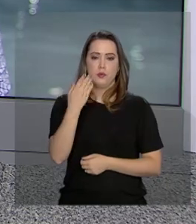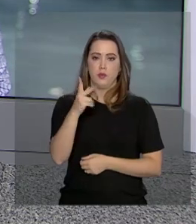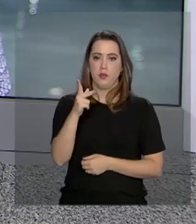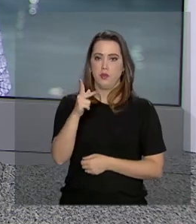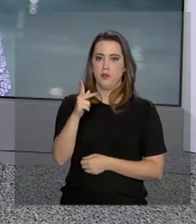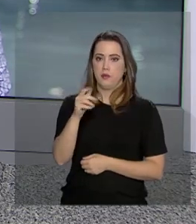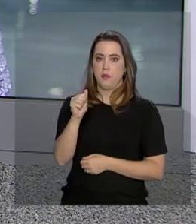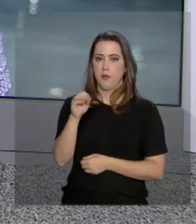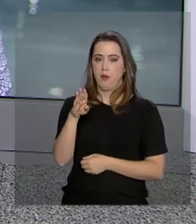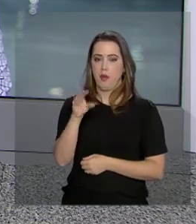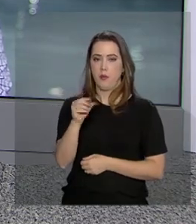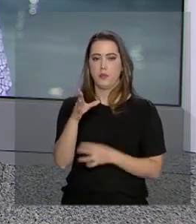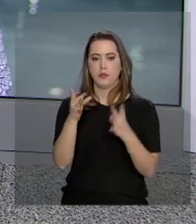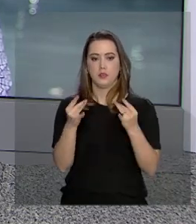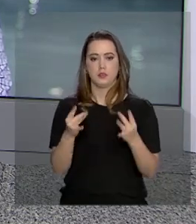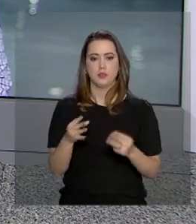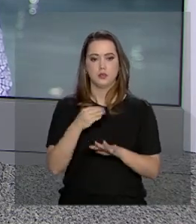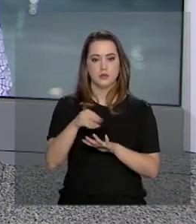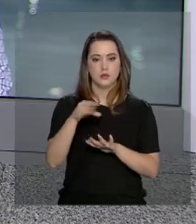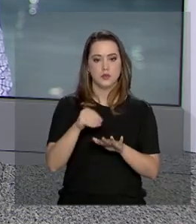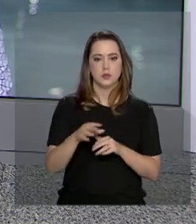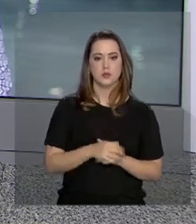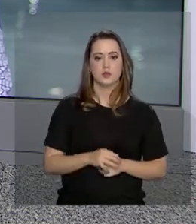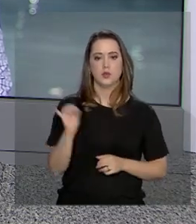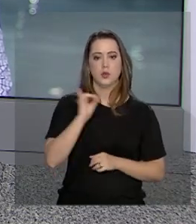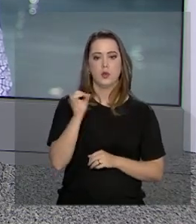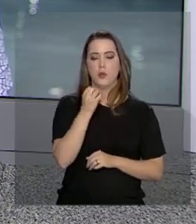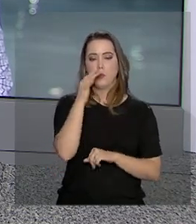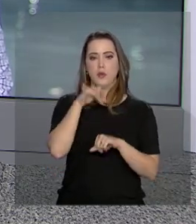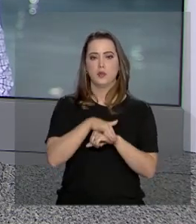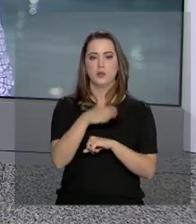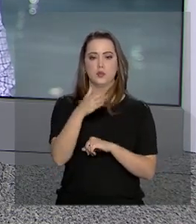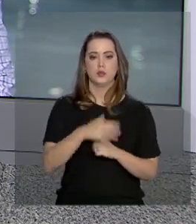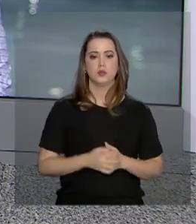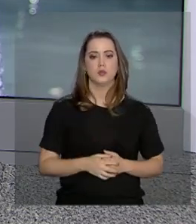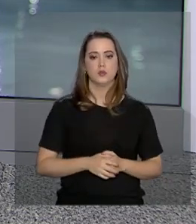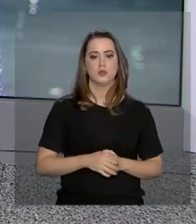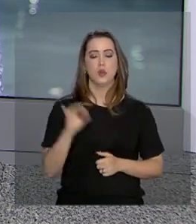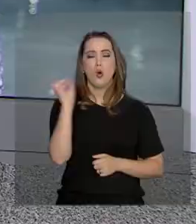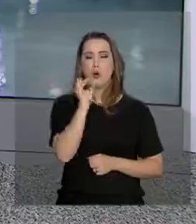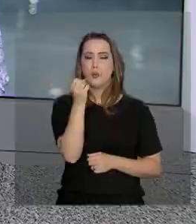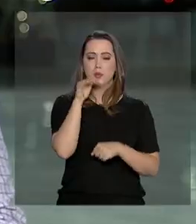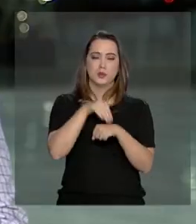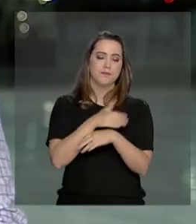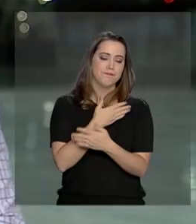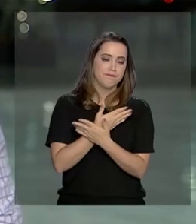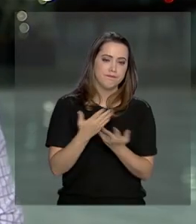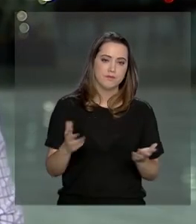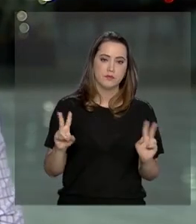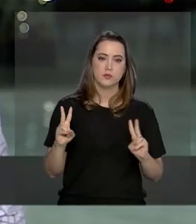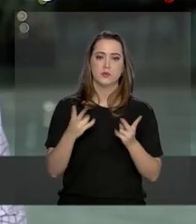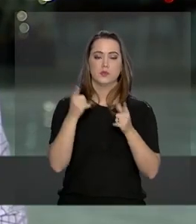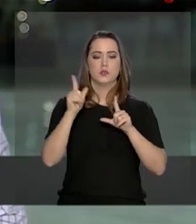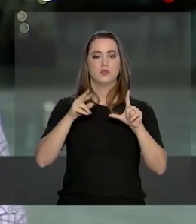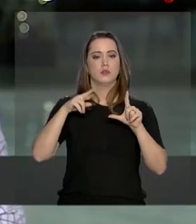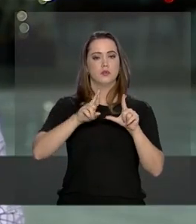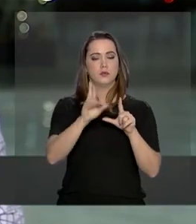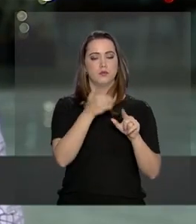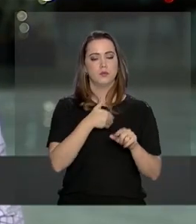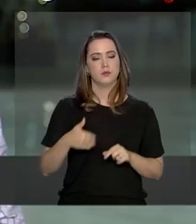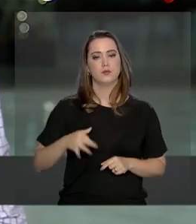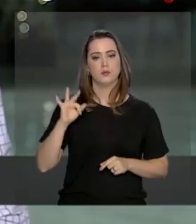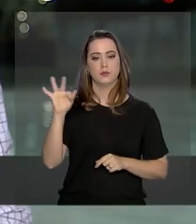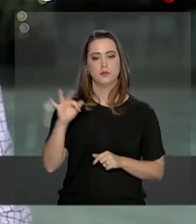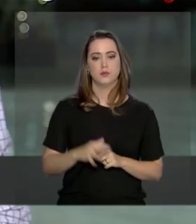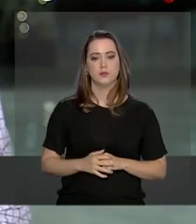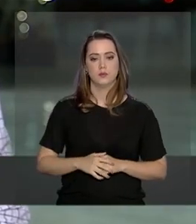Pablo Mundim, que tem as informações. Olá, Pablo, boa noite. Boa noite, Alessandra. Boa noite a todos que acompanham a NBR, a TV do Governo